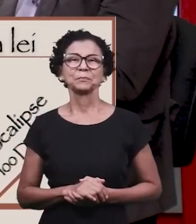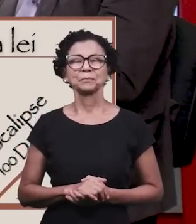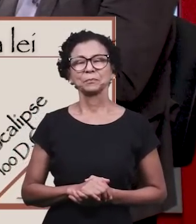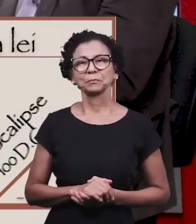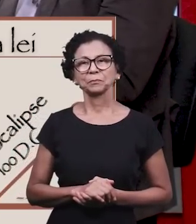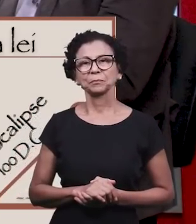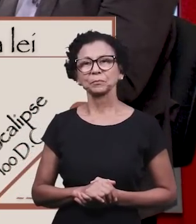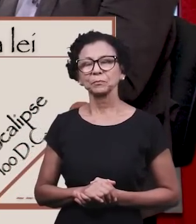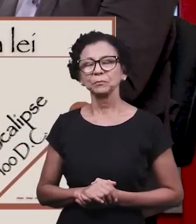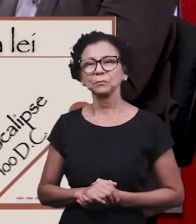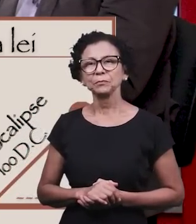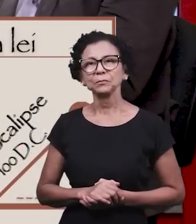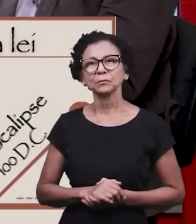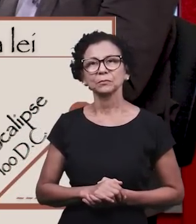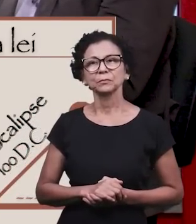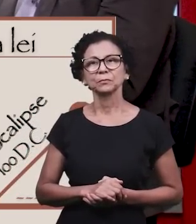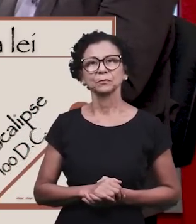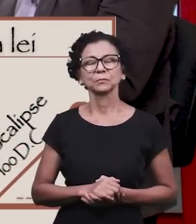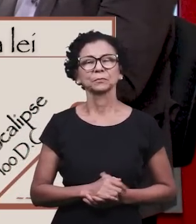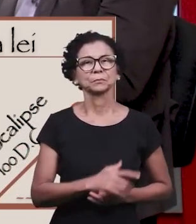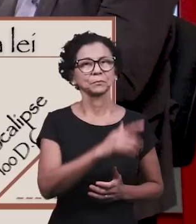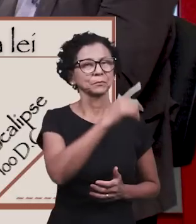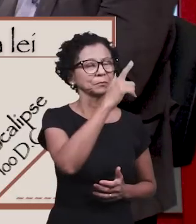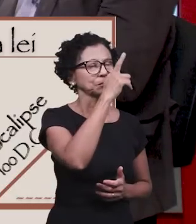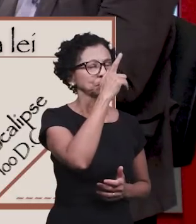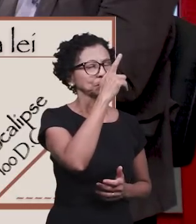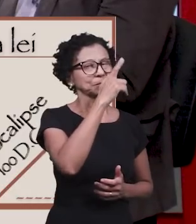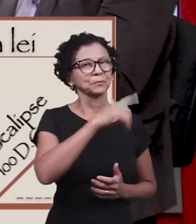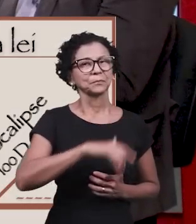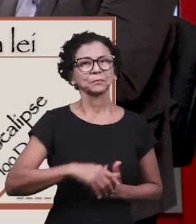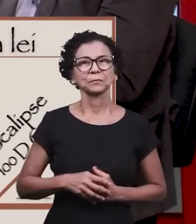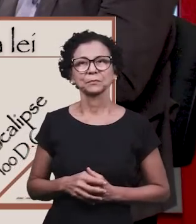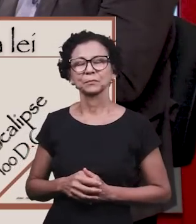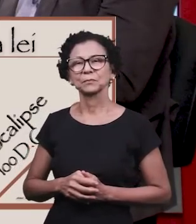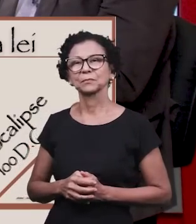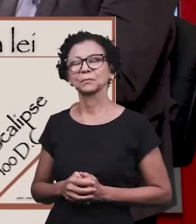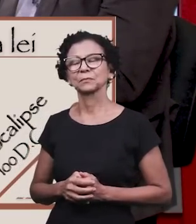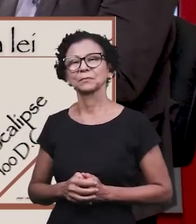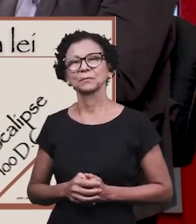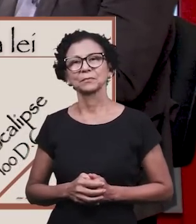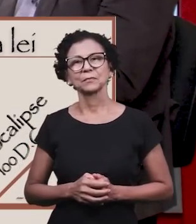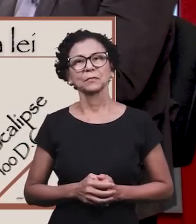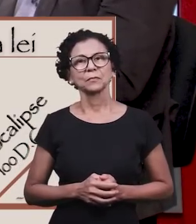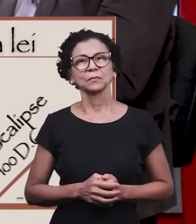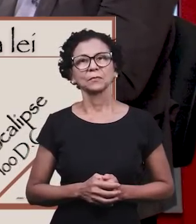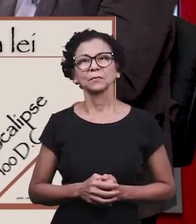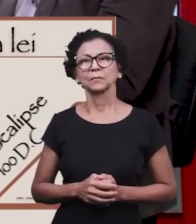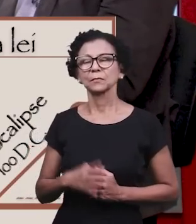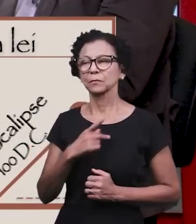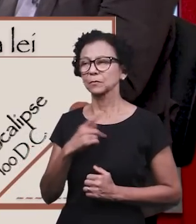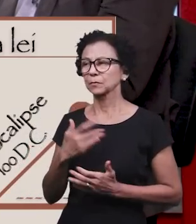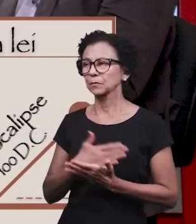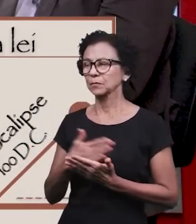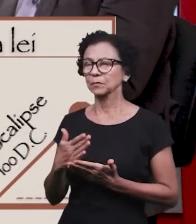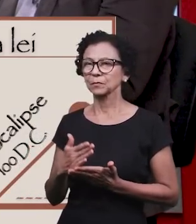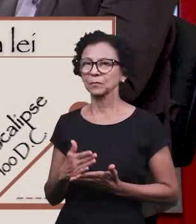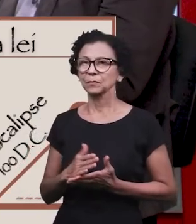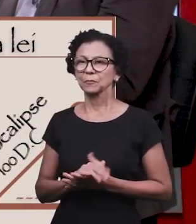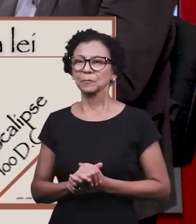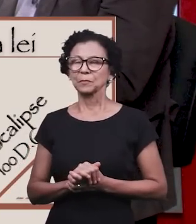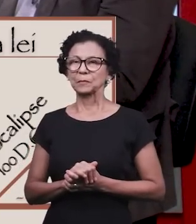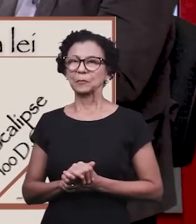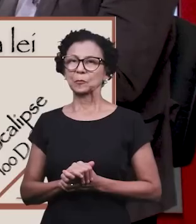4000 anos antes de Cristo, Adão, e de Adão a Abraão, 2000 anos antes de Cristo. E